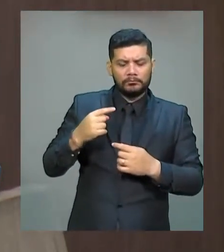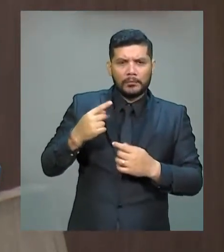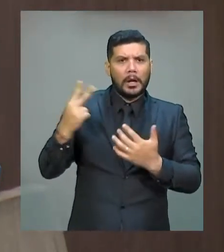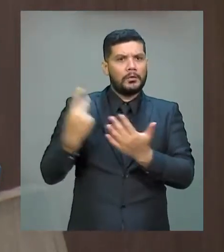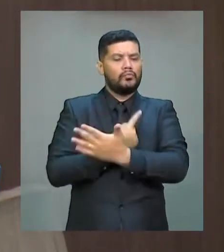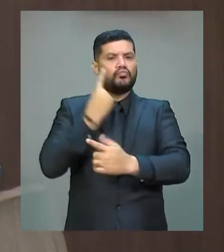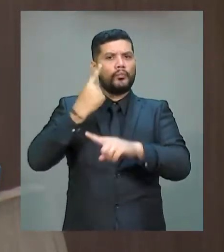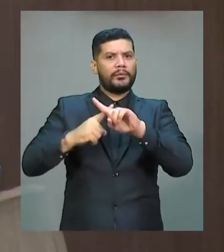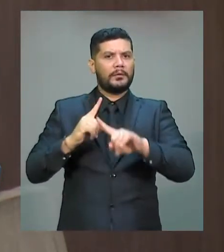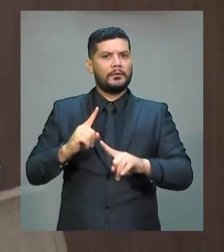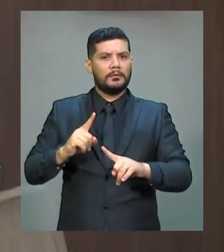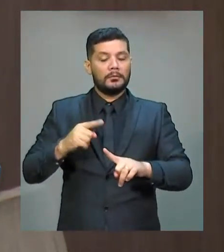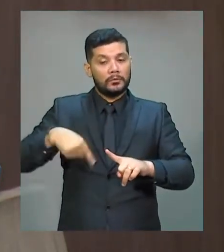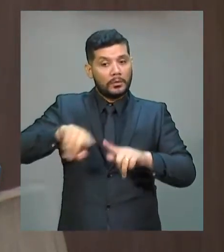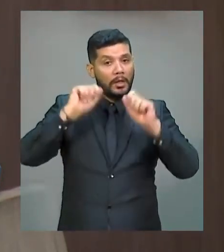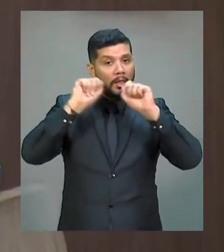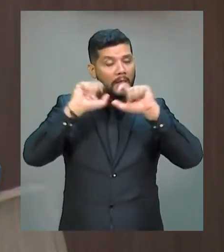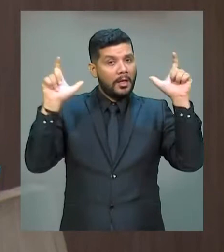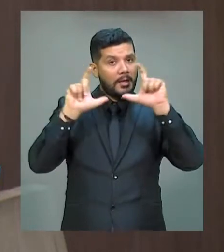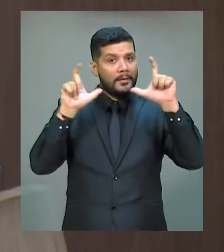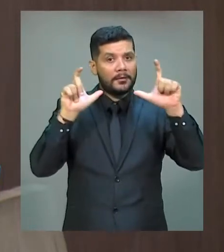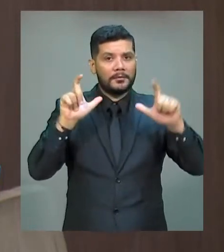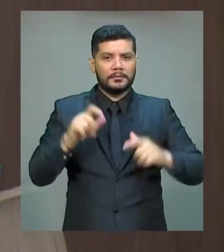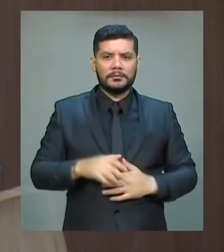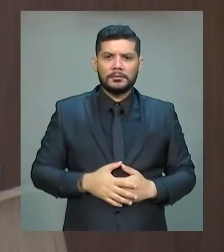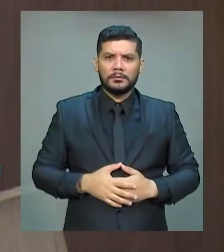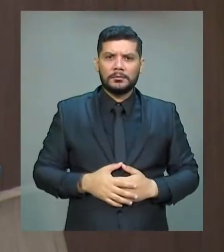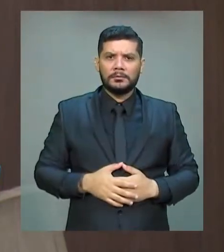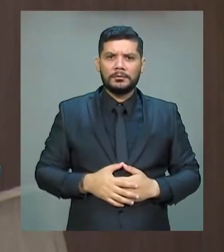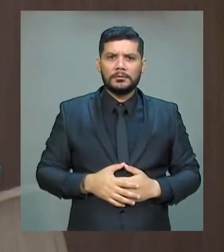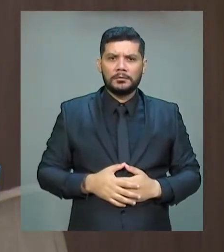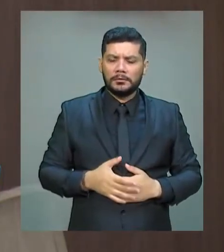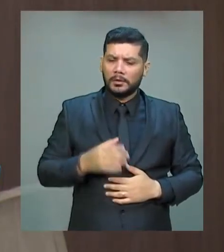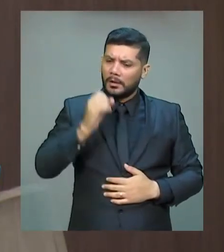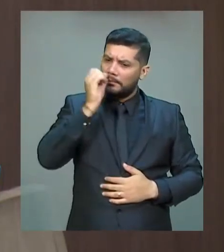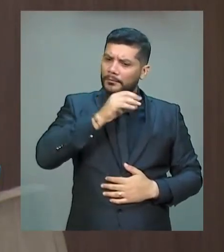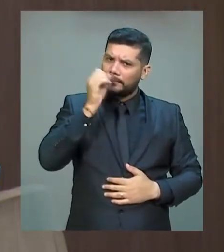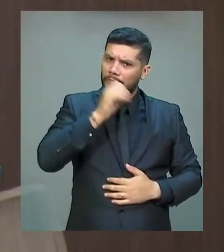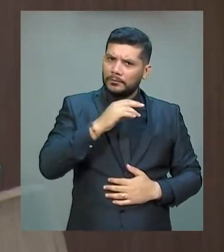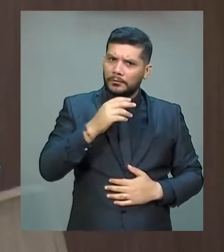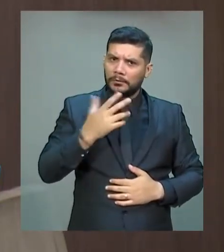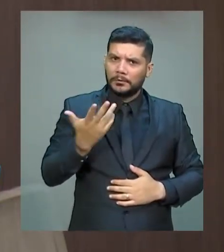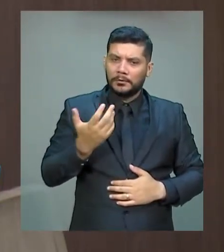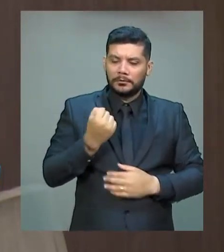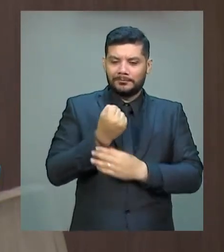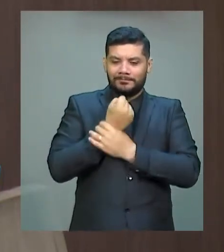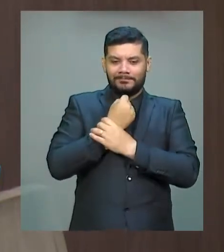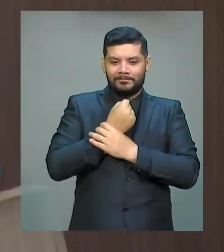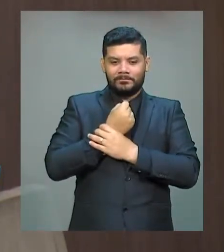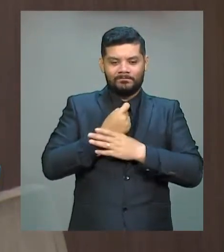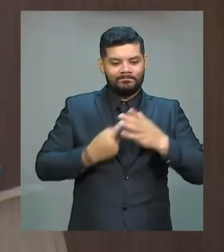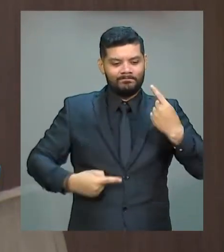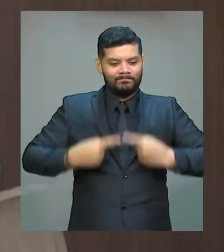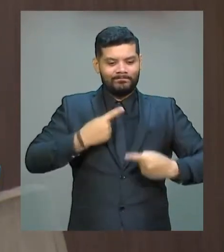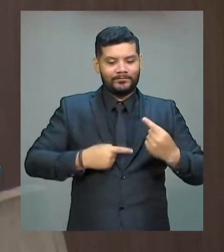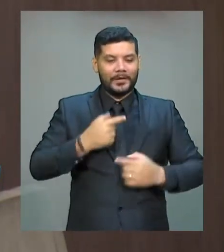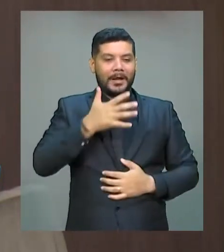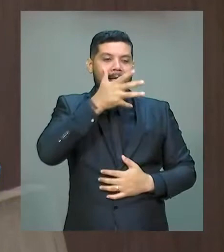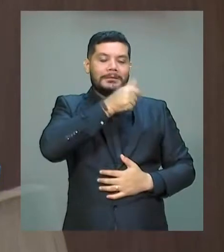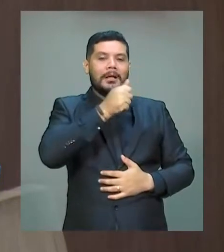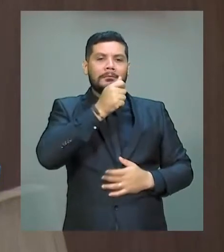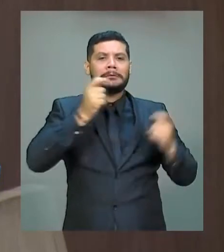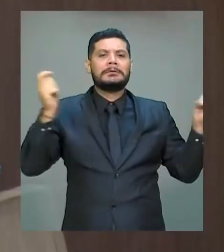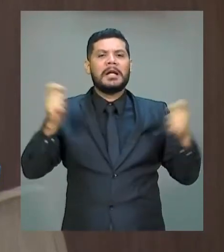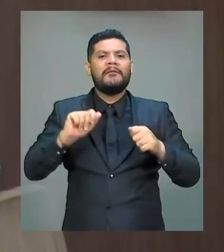para esta casa também. Não normalizar o absurdo. A imunidade parlamentar não é um salvo-conduto para o cometimento